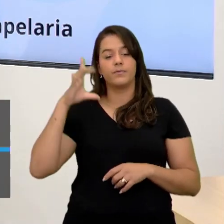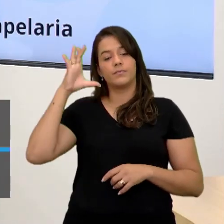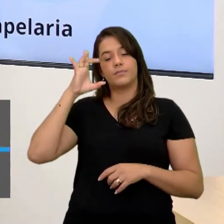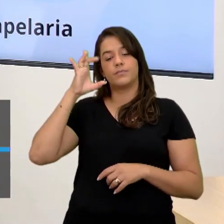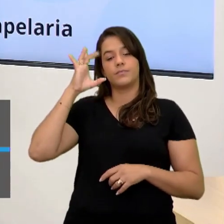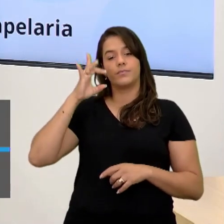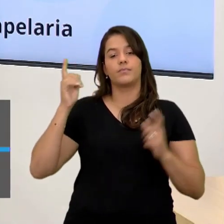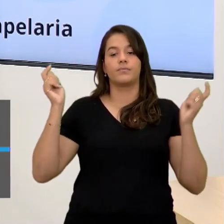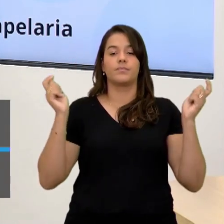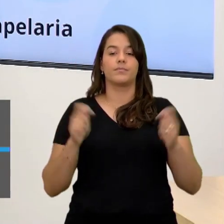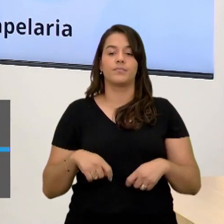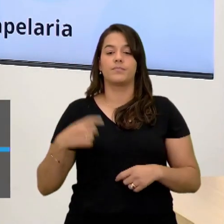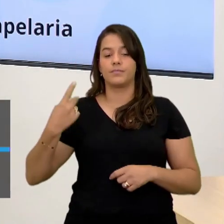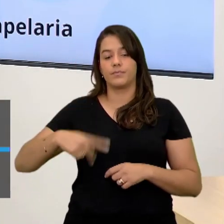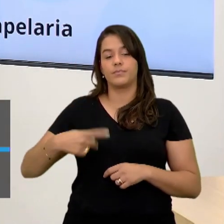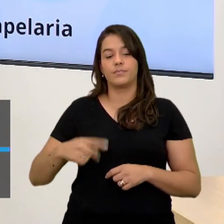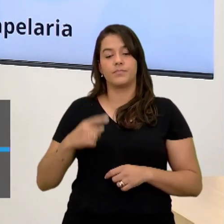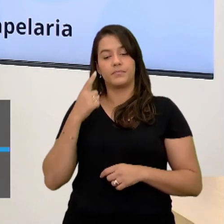Língua Portuguesa,